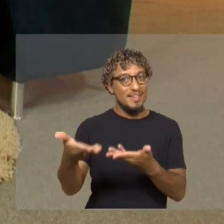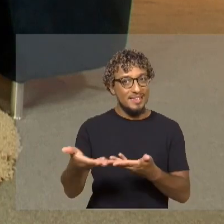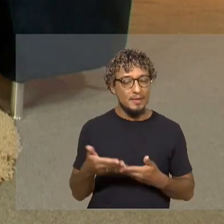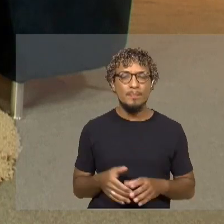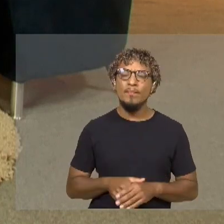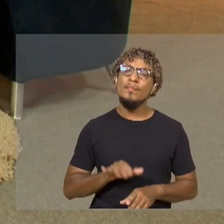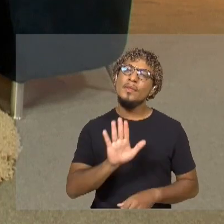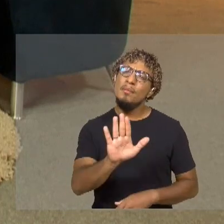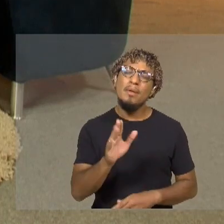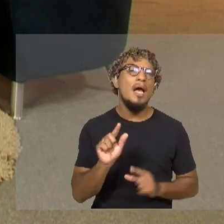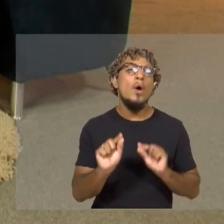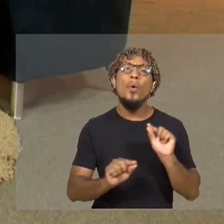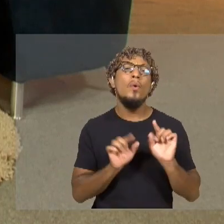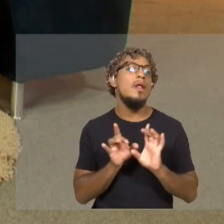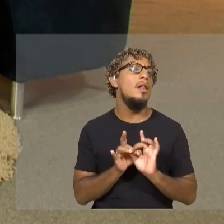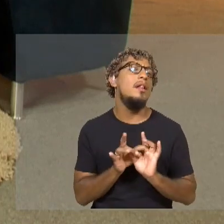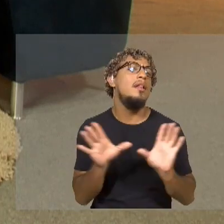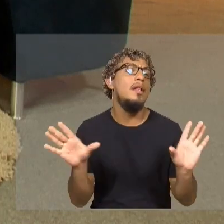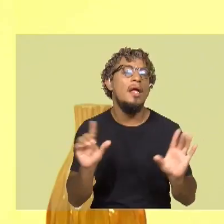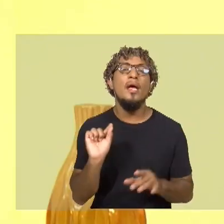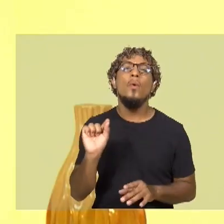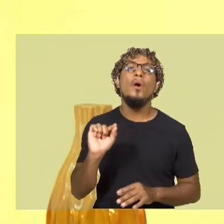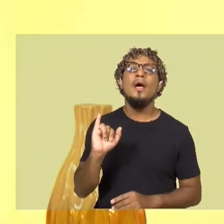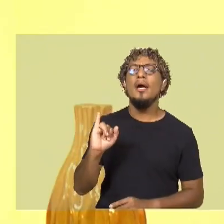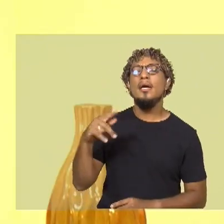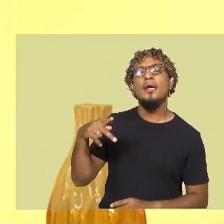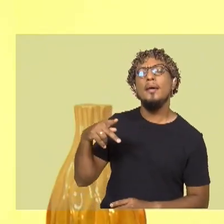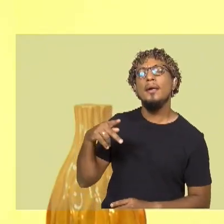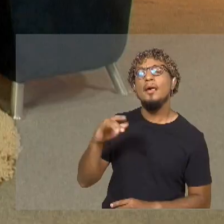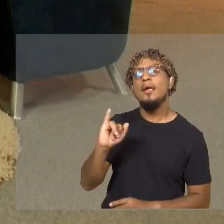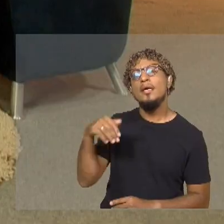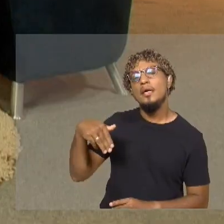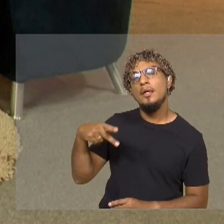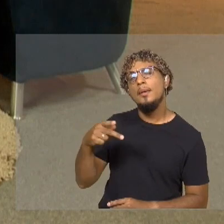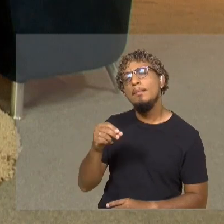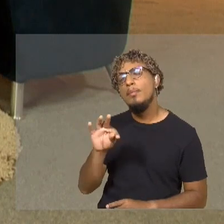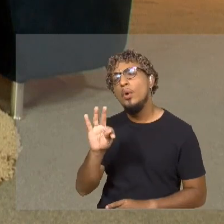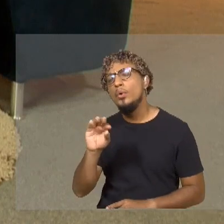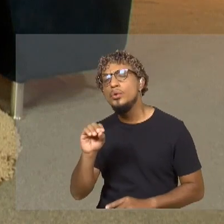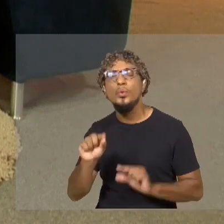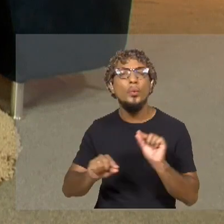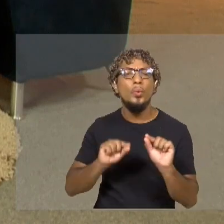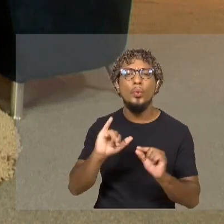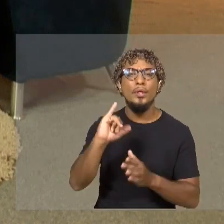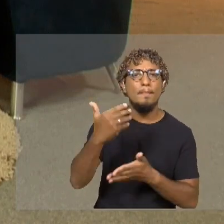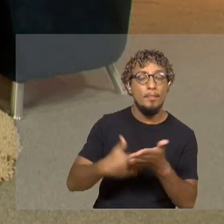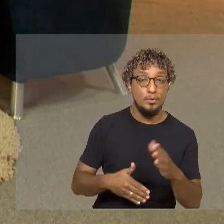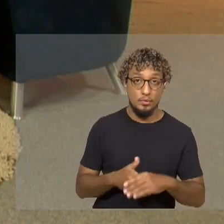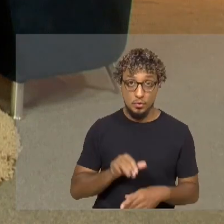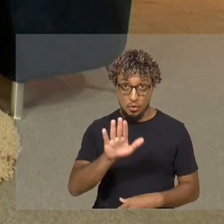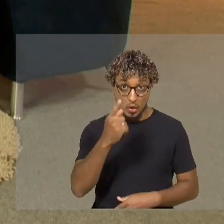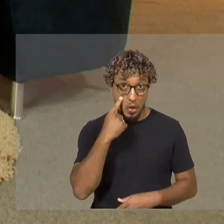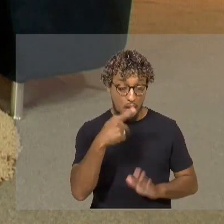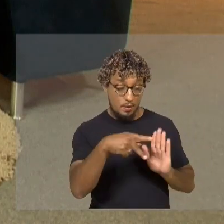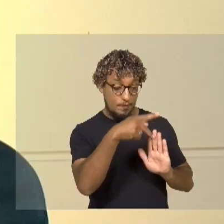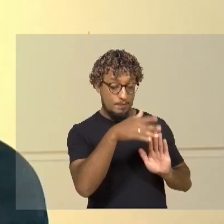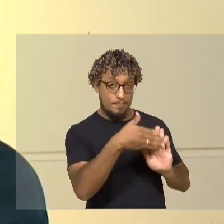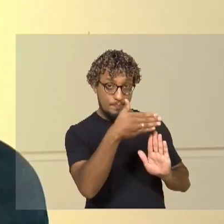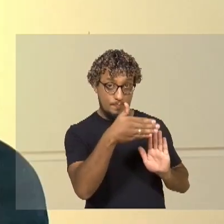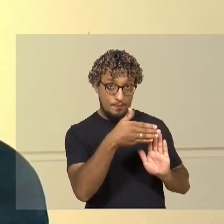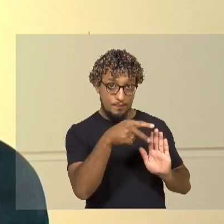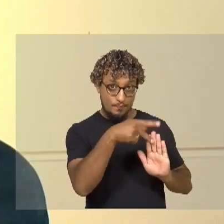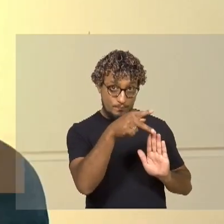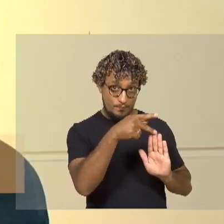saber que isenção é essa, de que imposto. Explica para a gente como é que vai funcionar. Olha, essa portaria do Ministério da Fazenda de 1º de